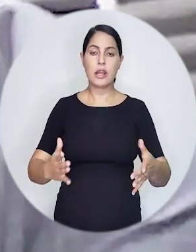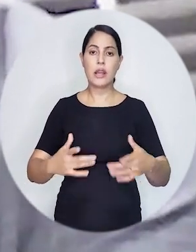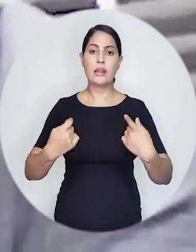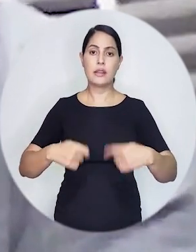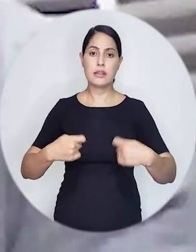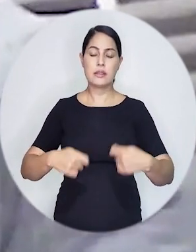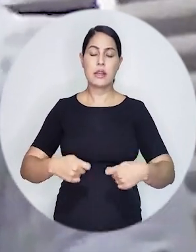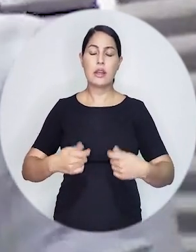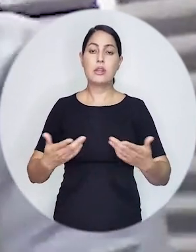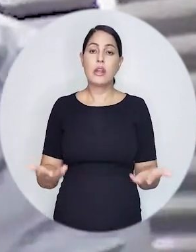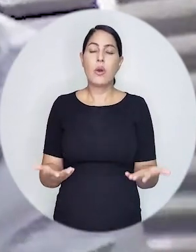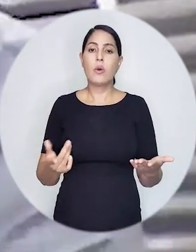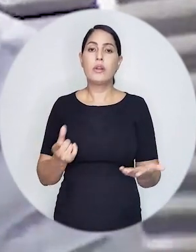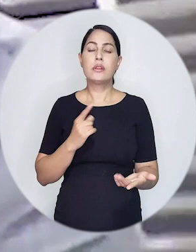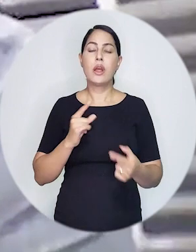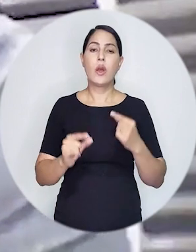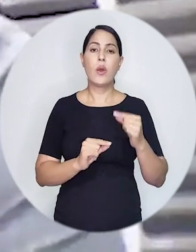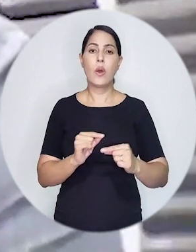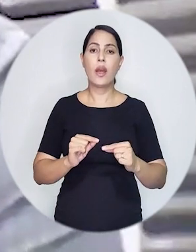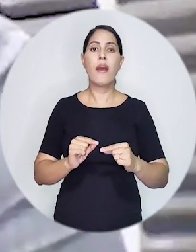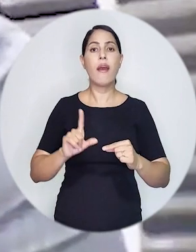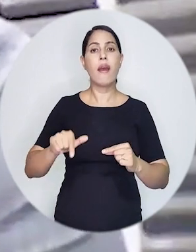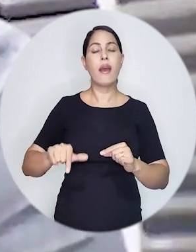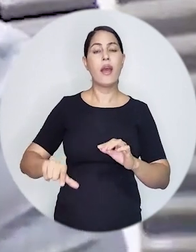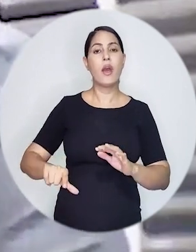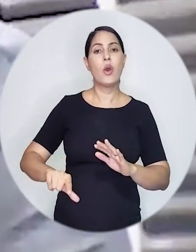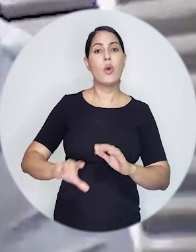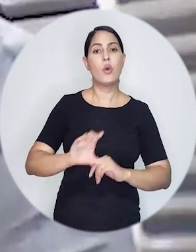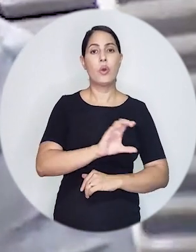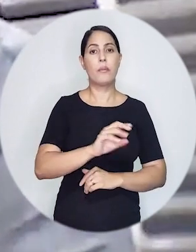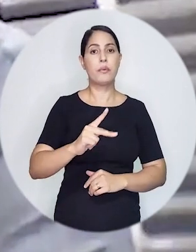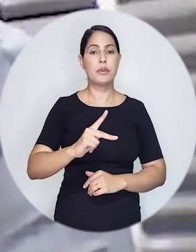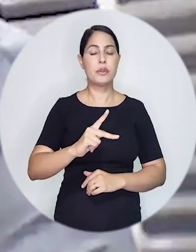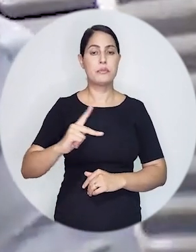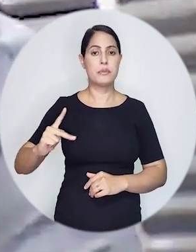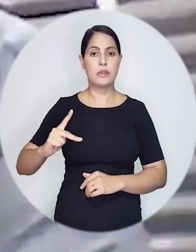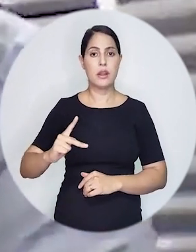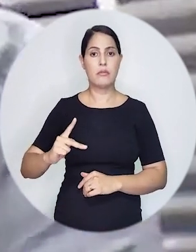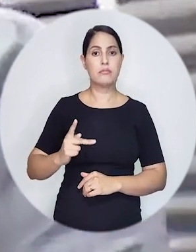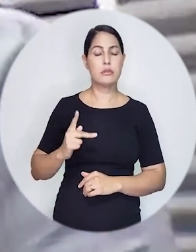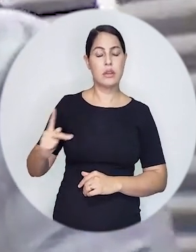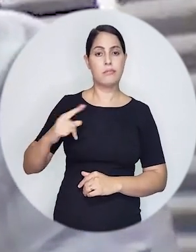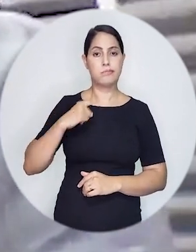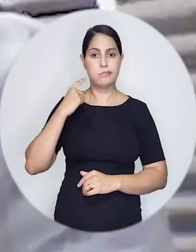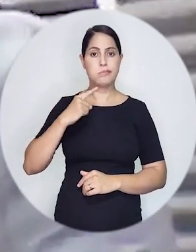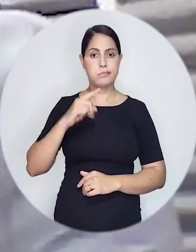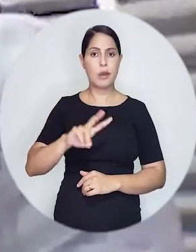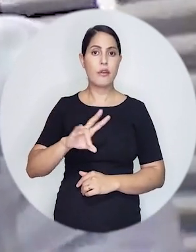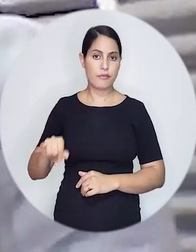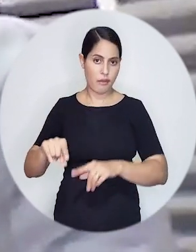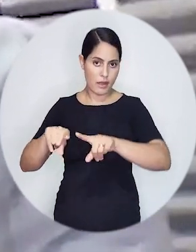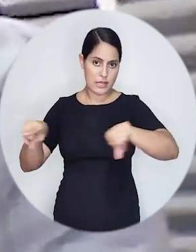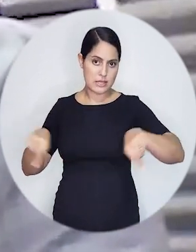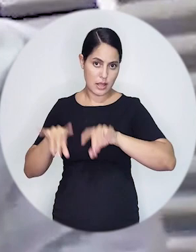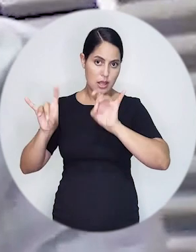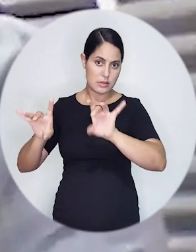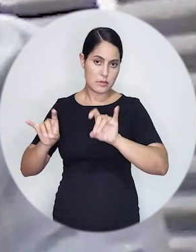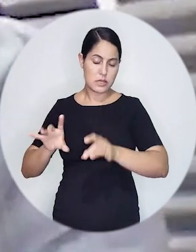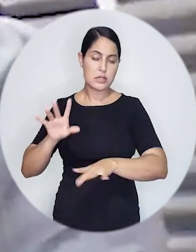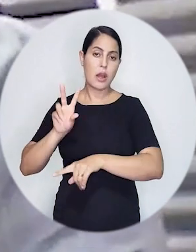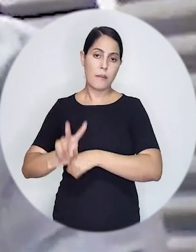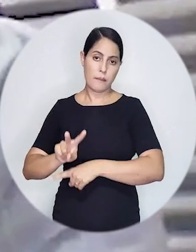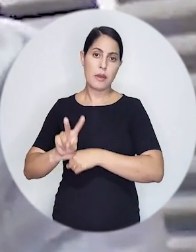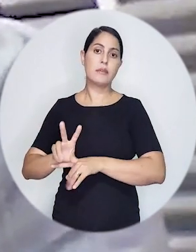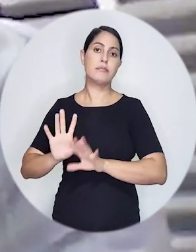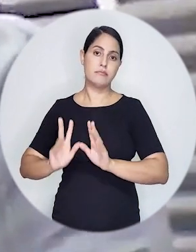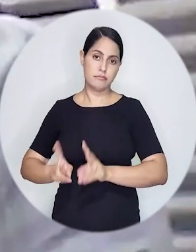novo entendimento jurisprudencial sobre a prisão provisória, definida no Código de Processo Penal, não atinge a advocacia, que mantém